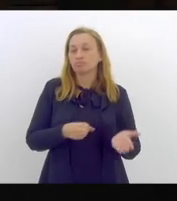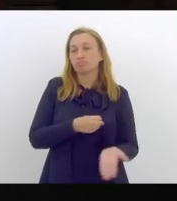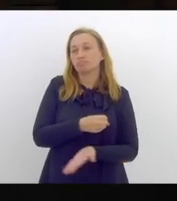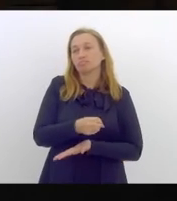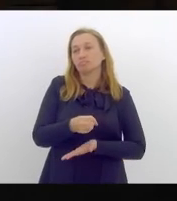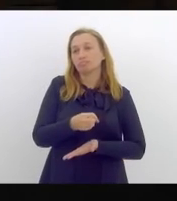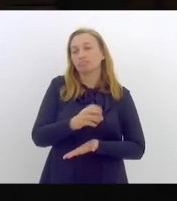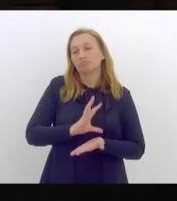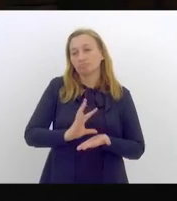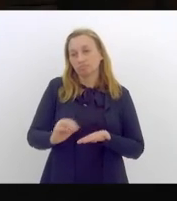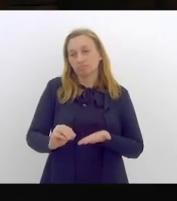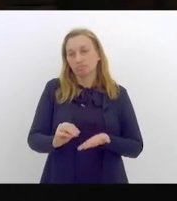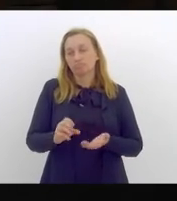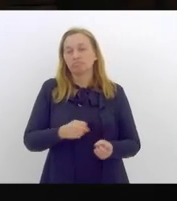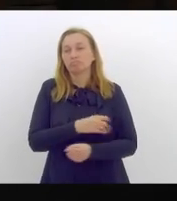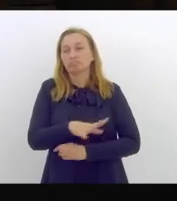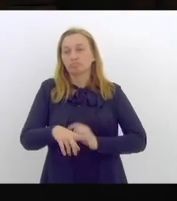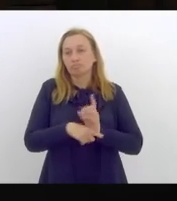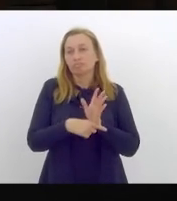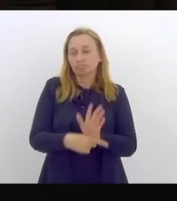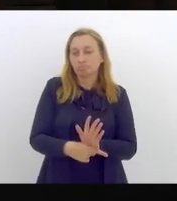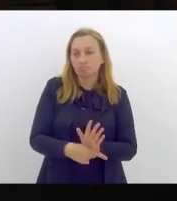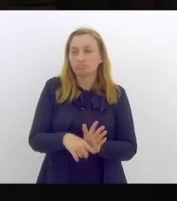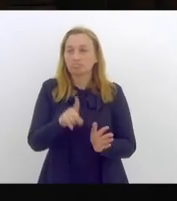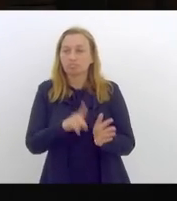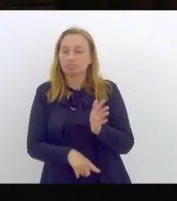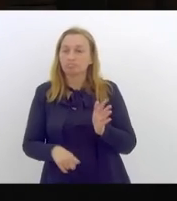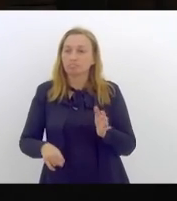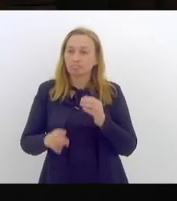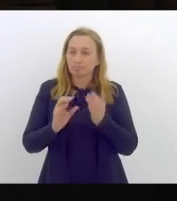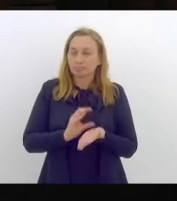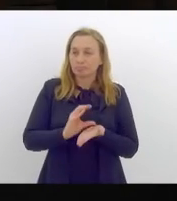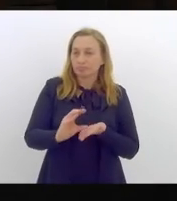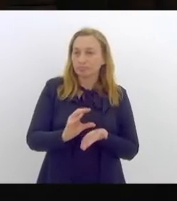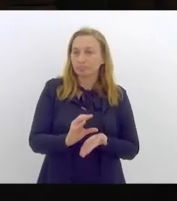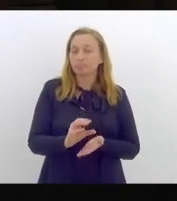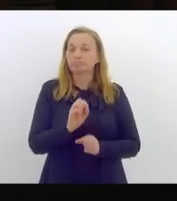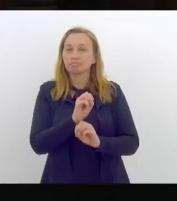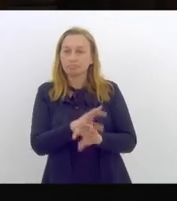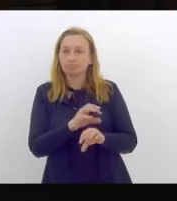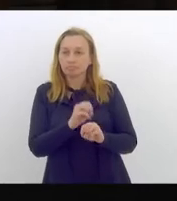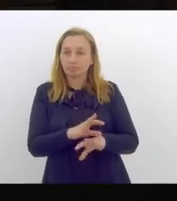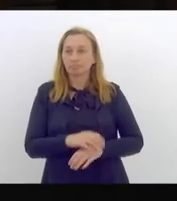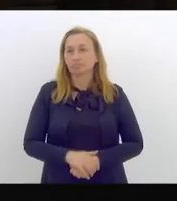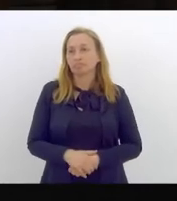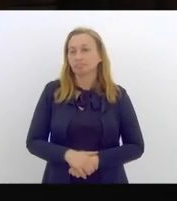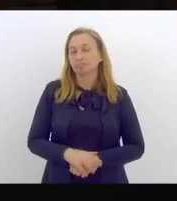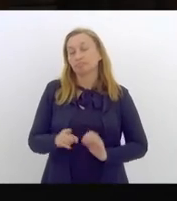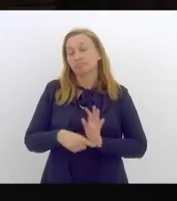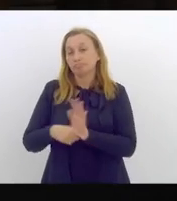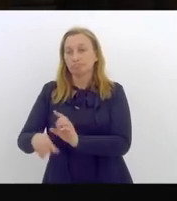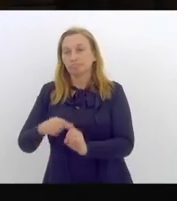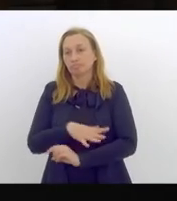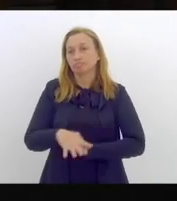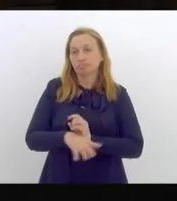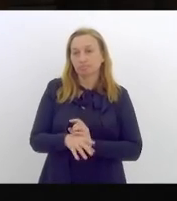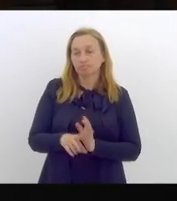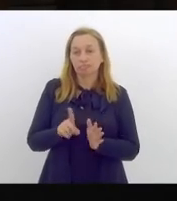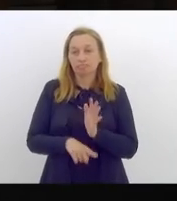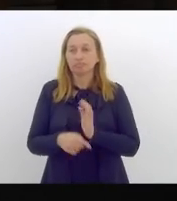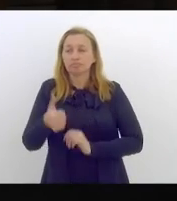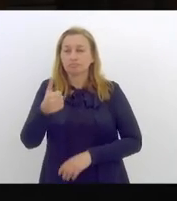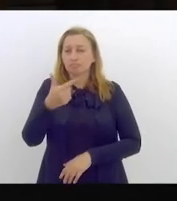sociais. A previsão de corte orçamentário na pauta da educação, a assistência social, um corte de